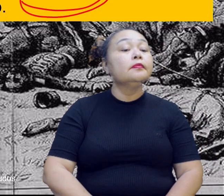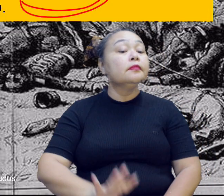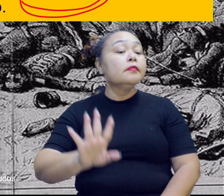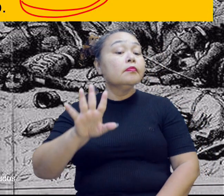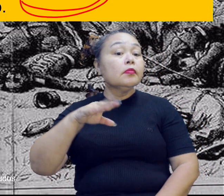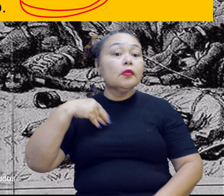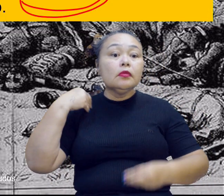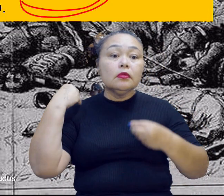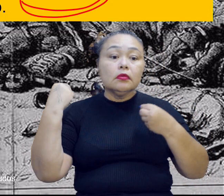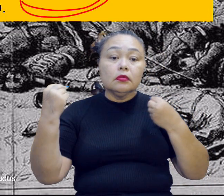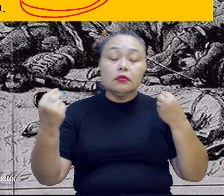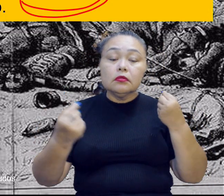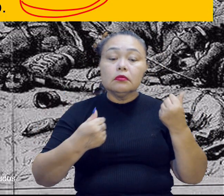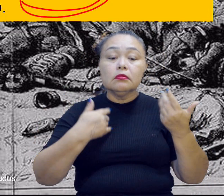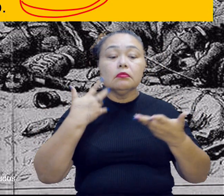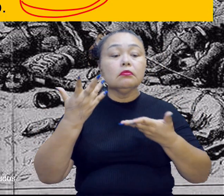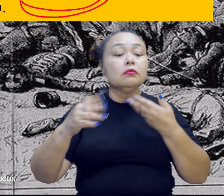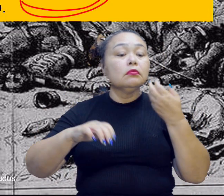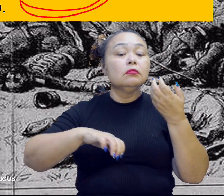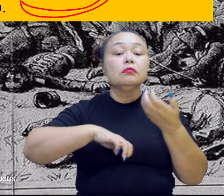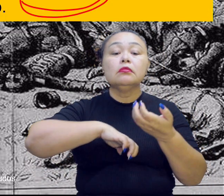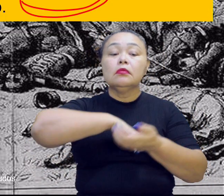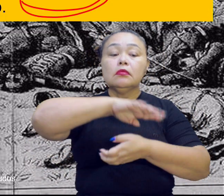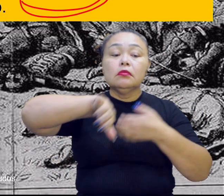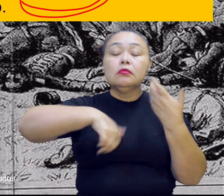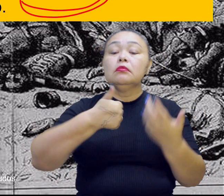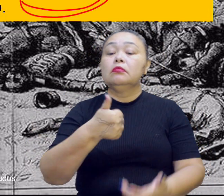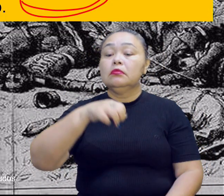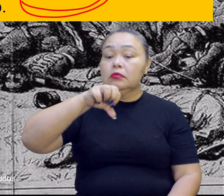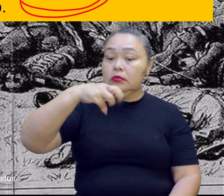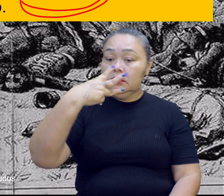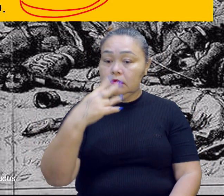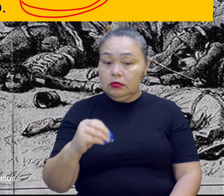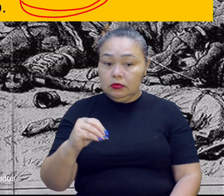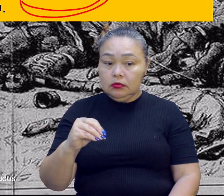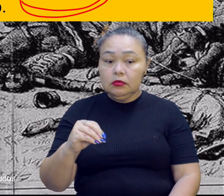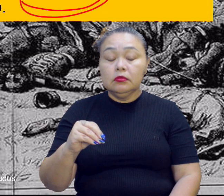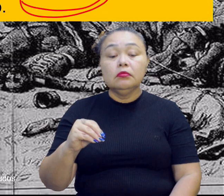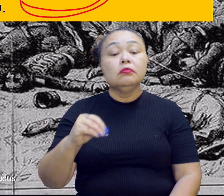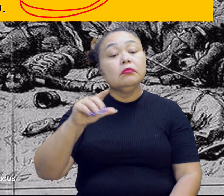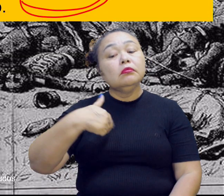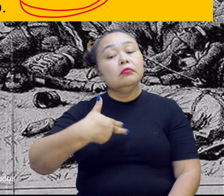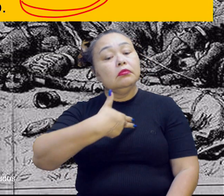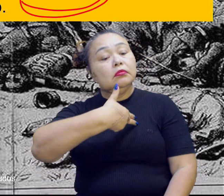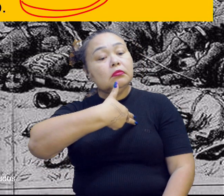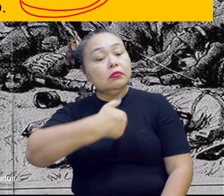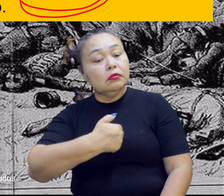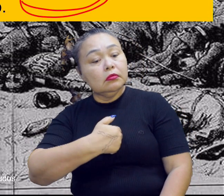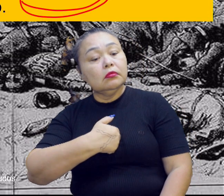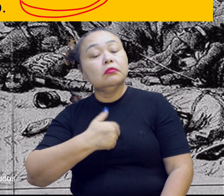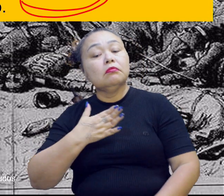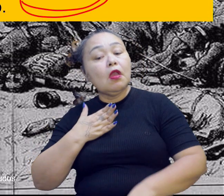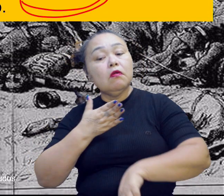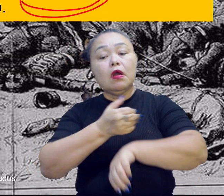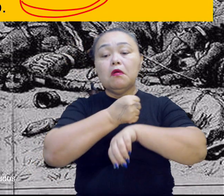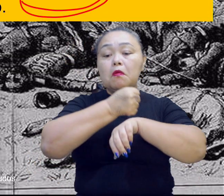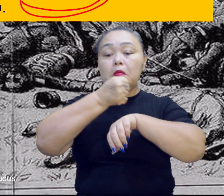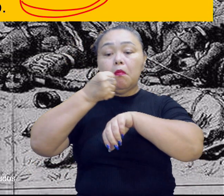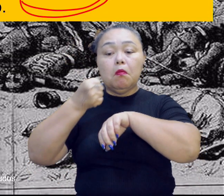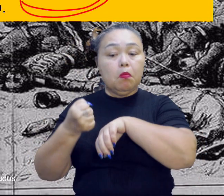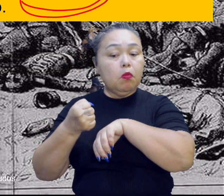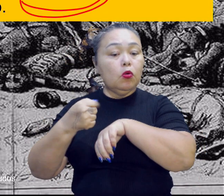esse desgaste contribuiu para a Revolução de 1930, que levou Getúlio Vargas ao poder